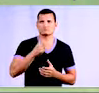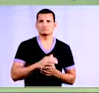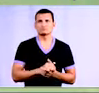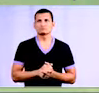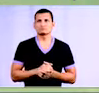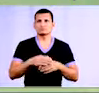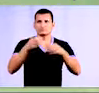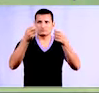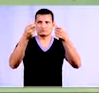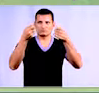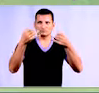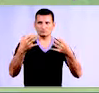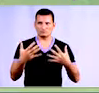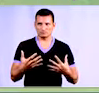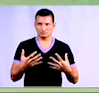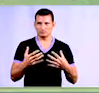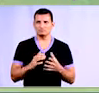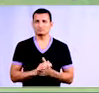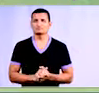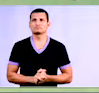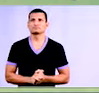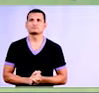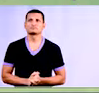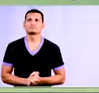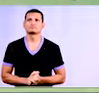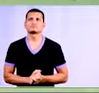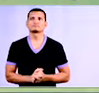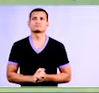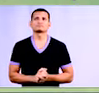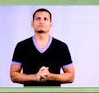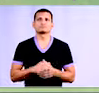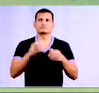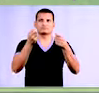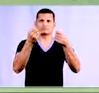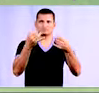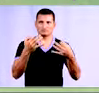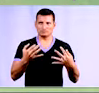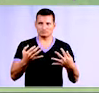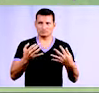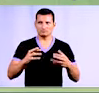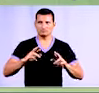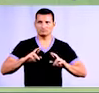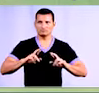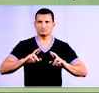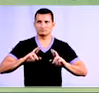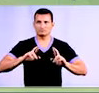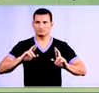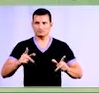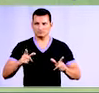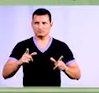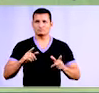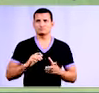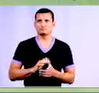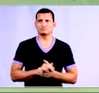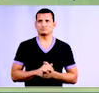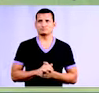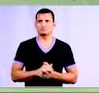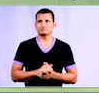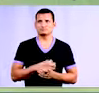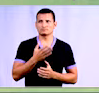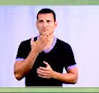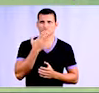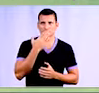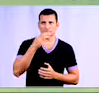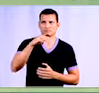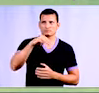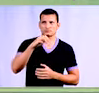Explique, a terceira questão, explique a diferença entre o tipo de